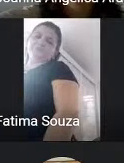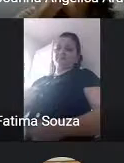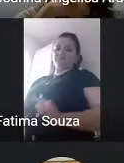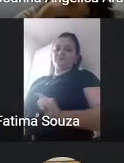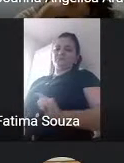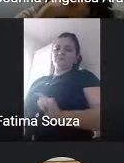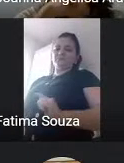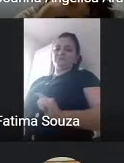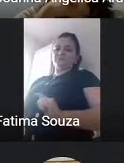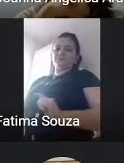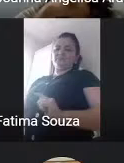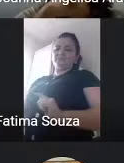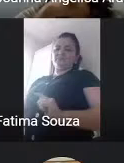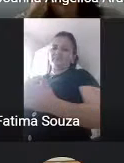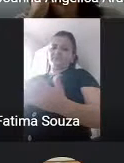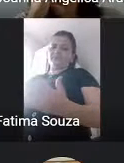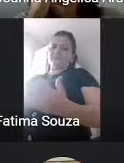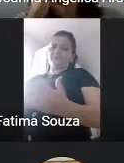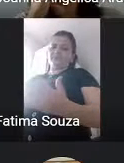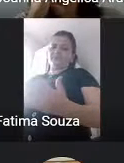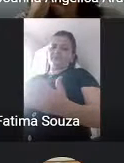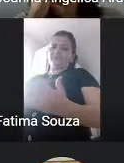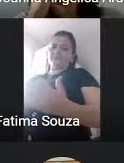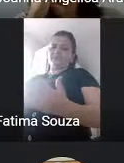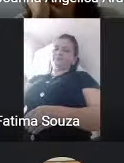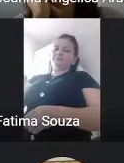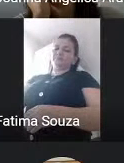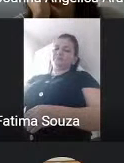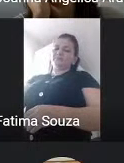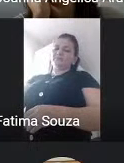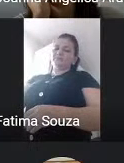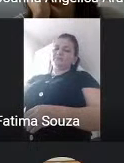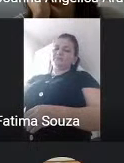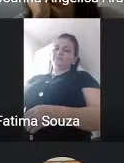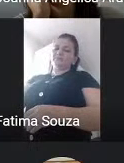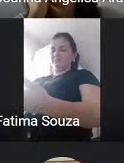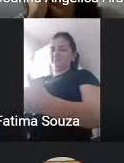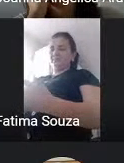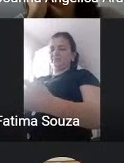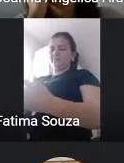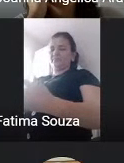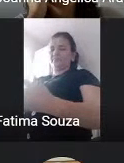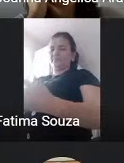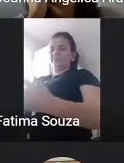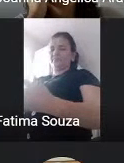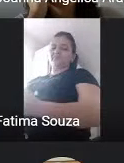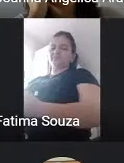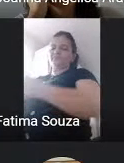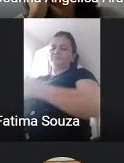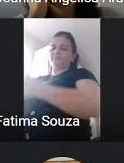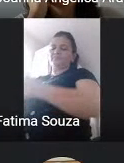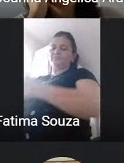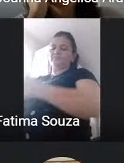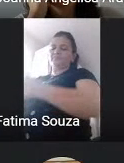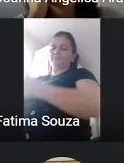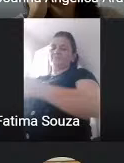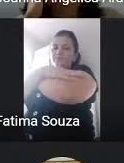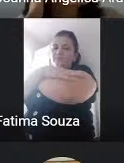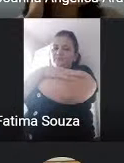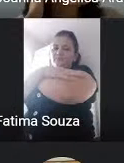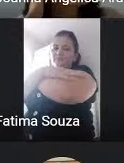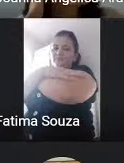COSEMES. Agradecer aqui a presença de todos do COSEMES, trazer um abraço fraterno da coordenação do projeto,